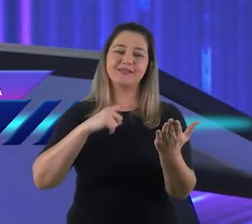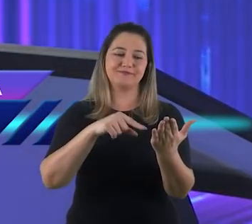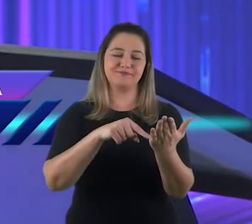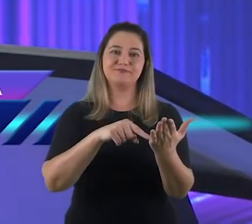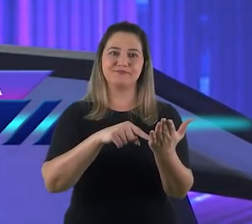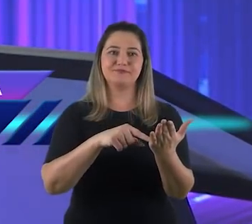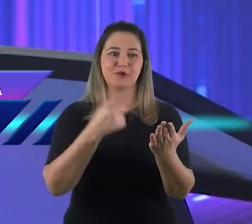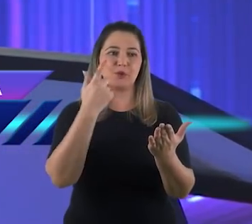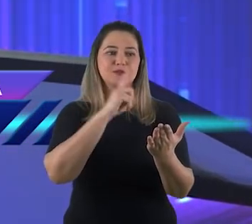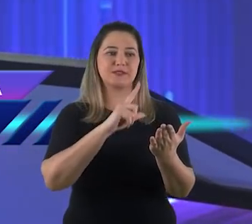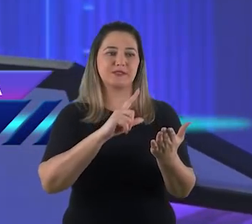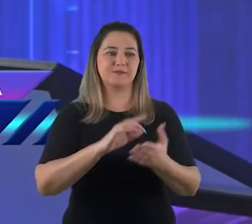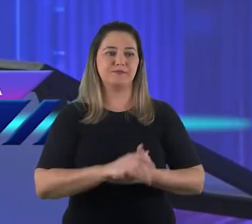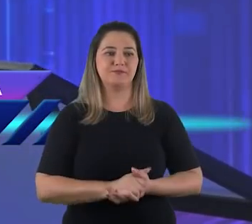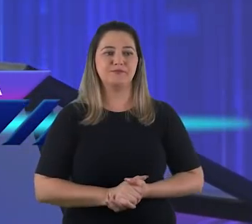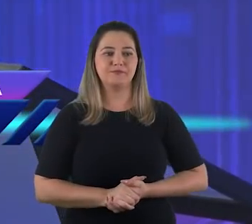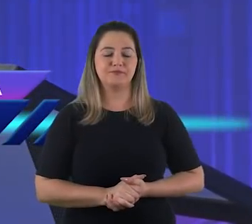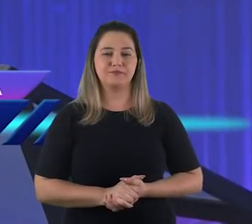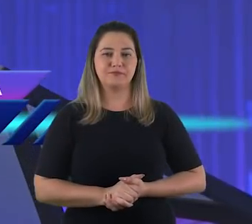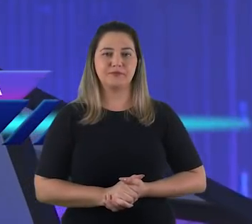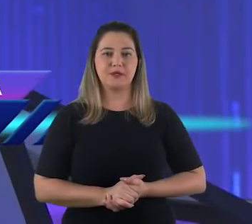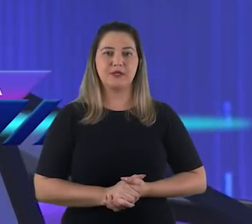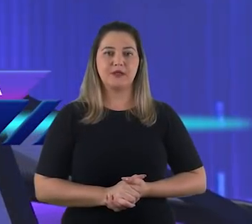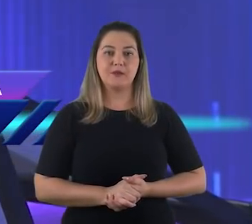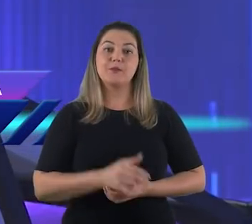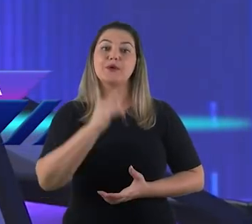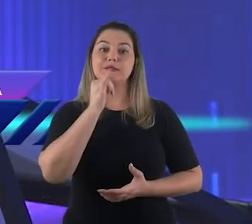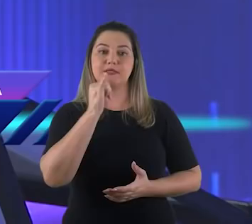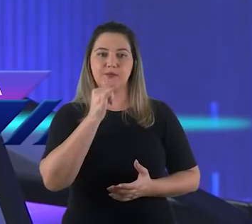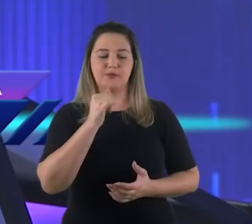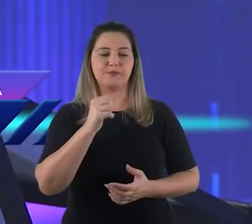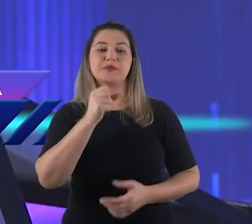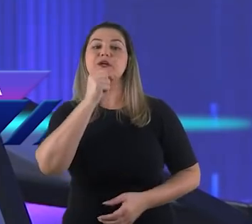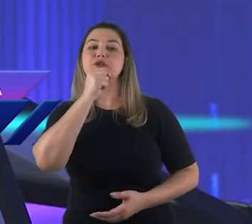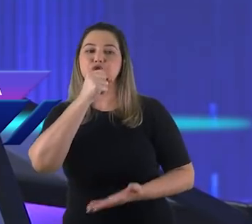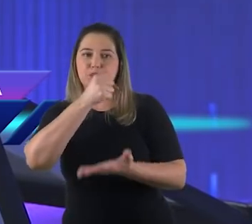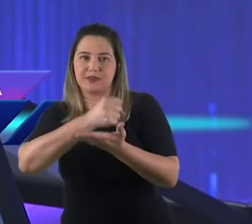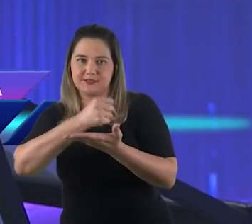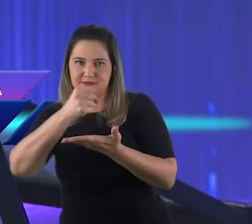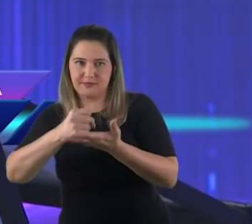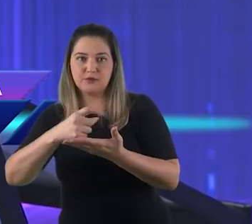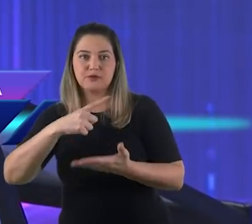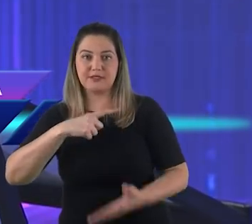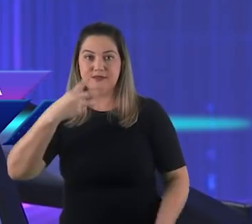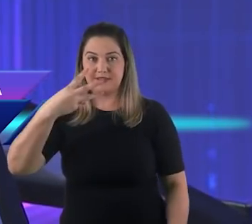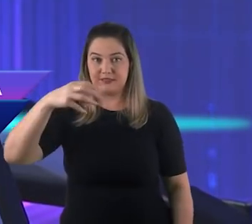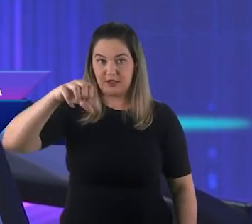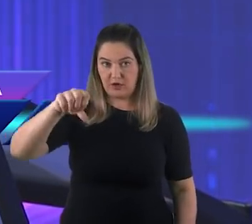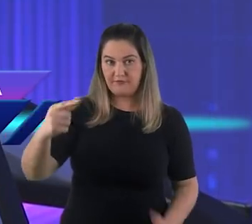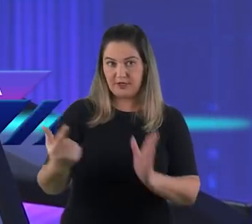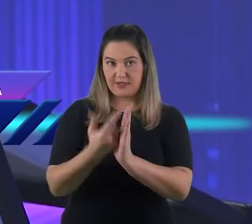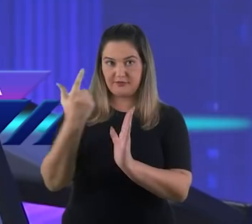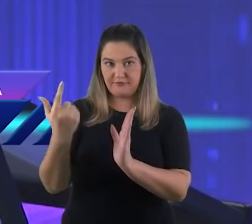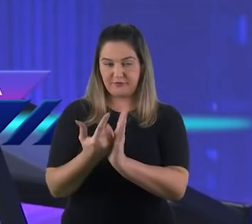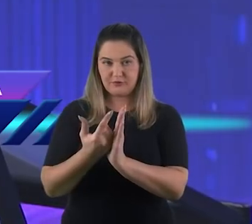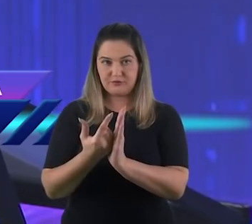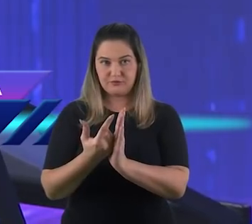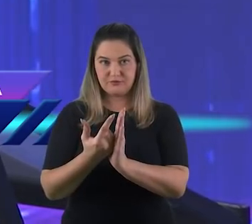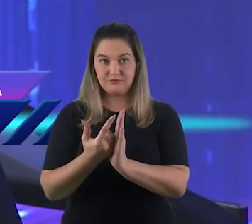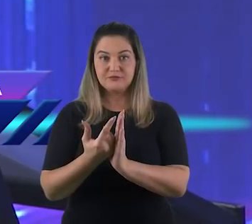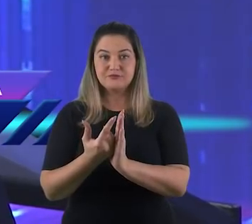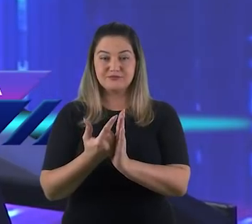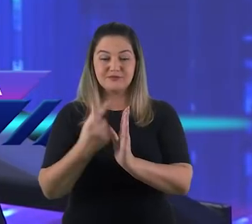o livro do Apocalipse. Dos 39 livros do Antigo Testamento, por exemplo, 27 são citados no Apocalipse.